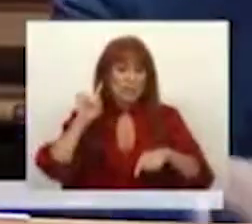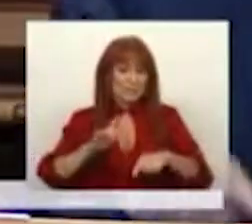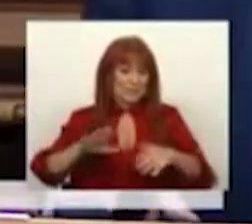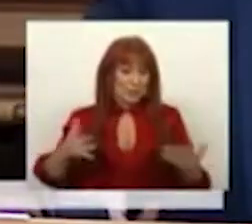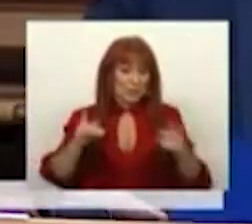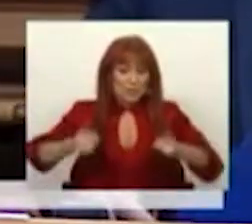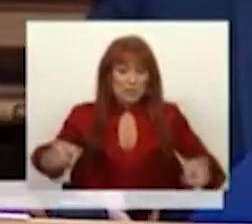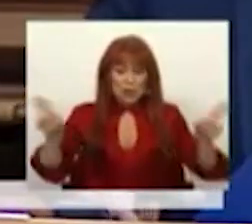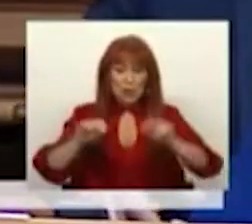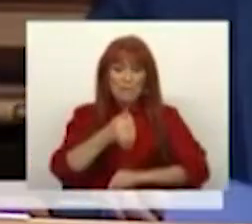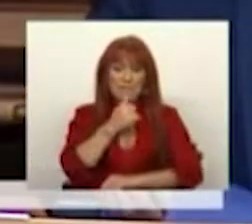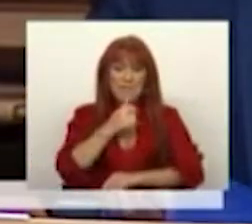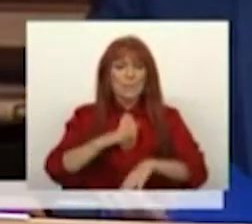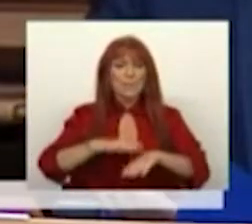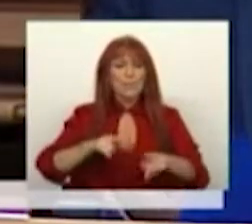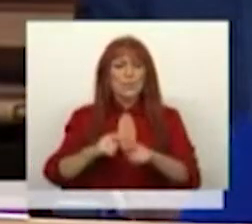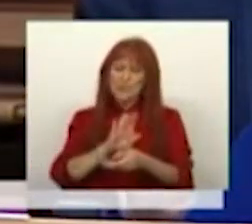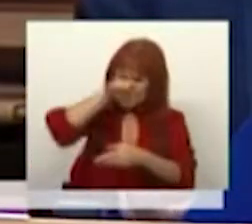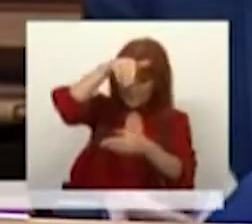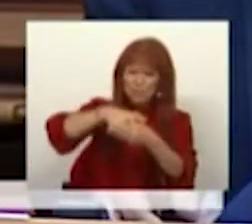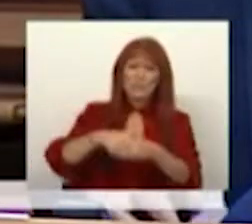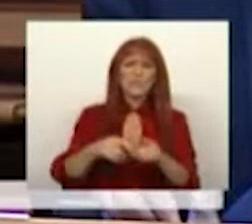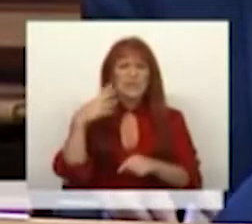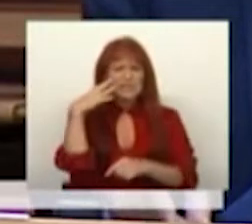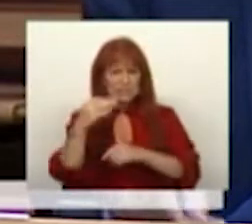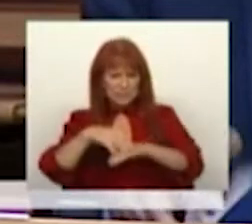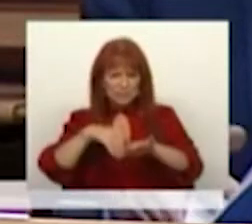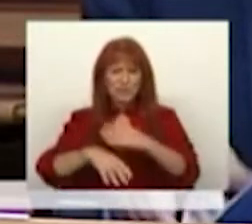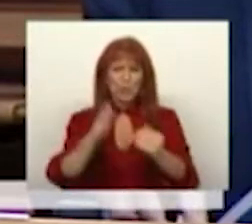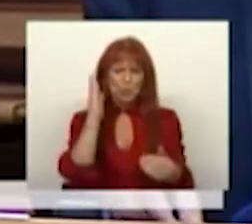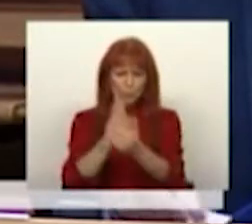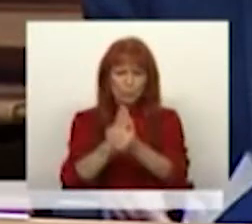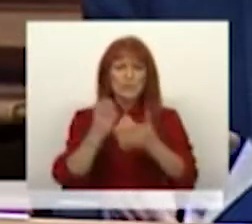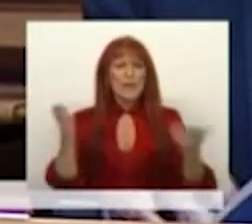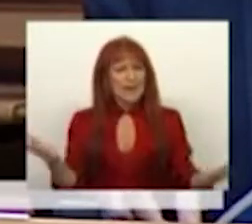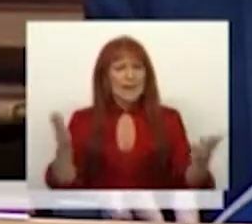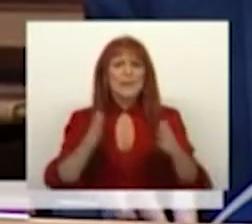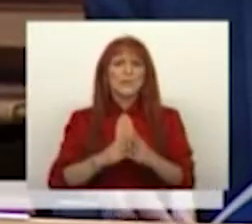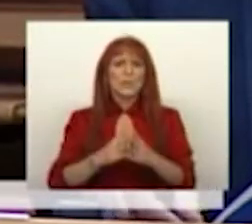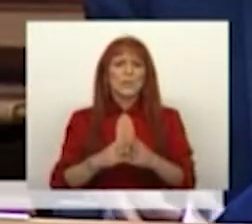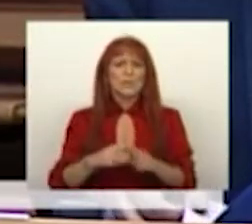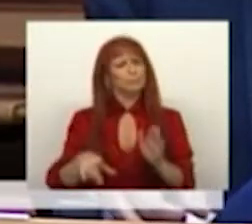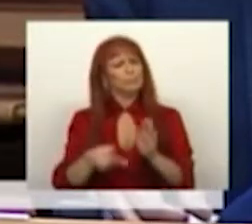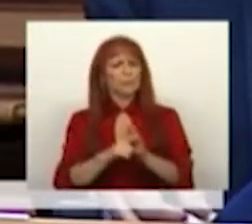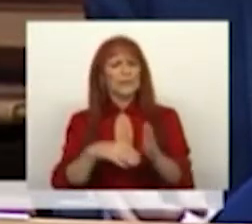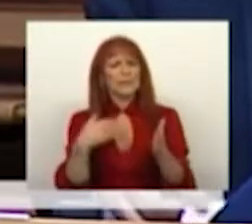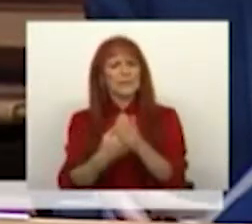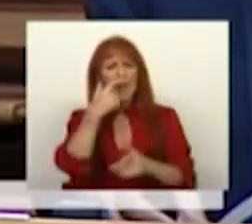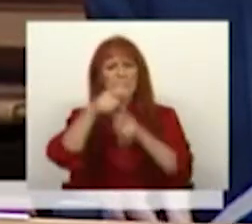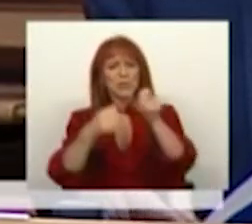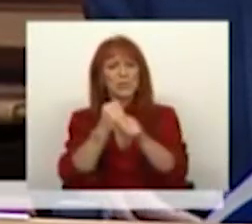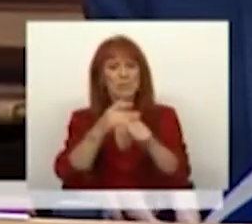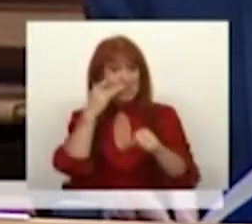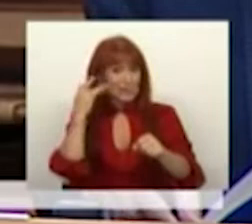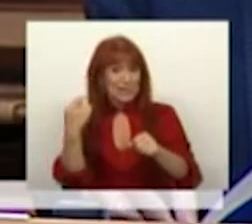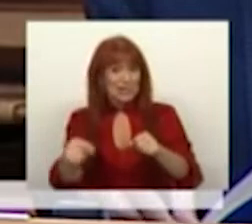Nós lançámos uma nova medida precisamente para a inclusão e simplificação do processo de legalização dos trabalhadores estrangeiros